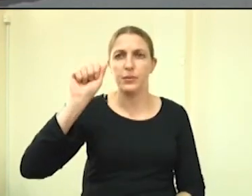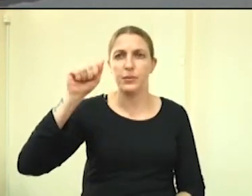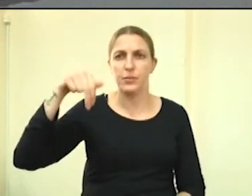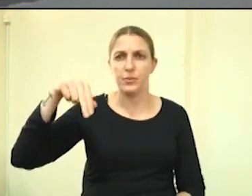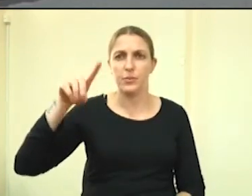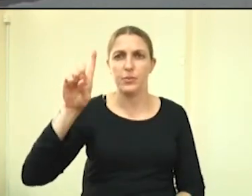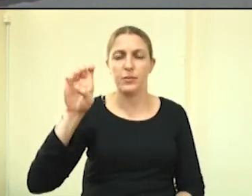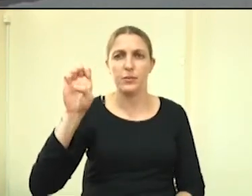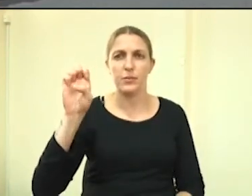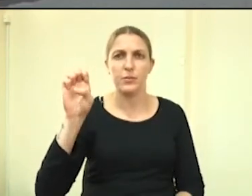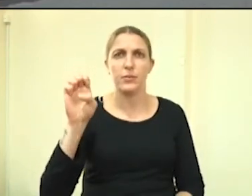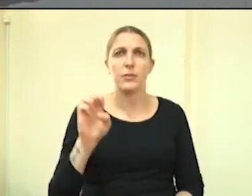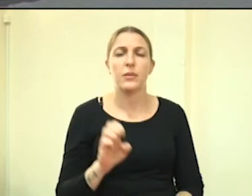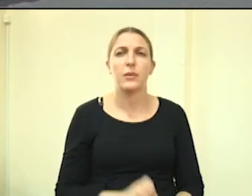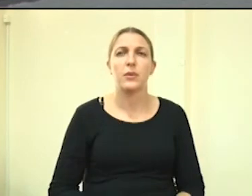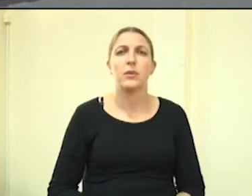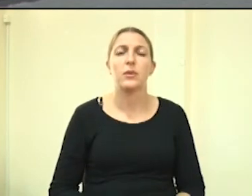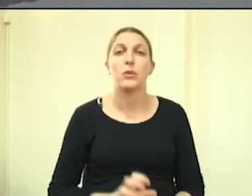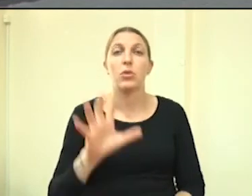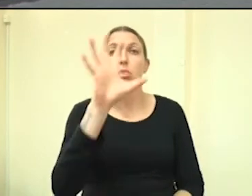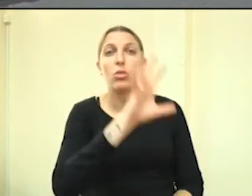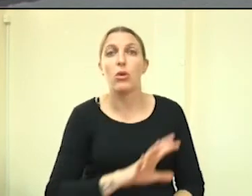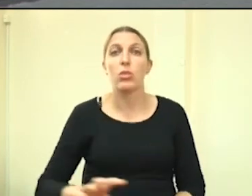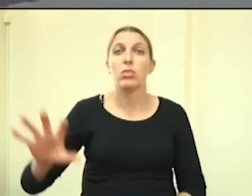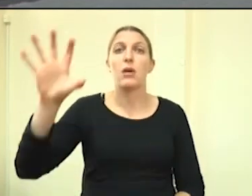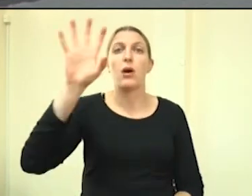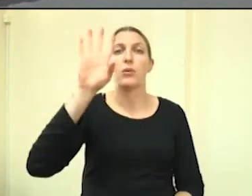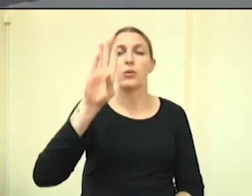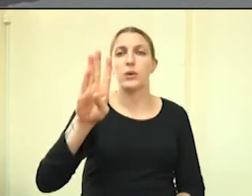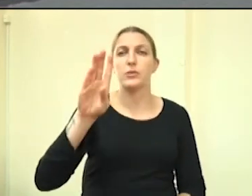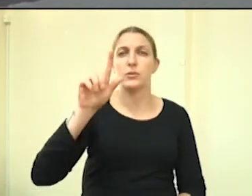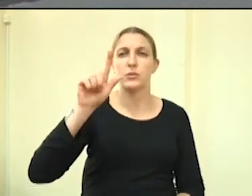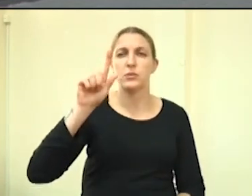Grande do Sul, perfazendo uma área de